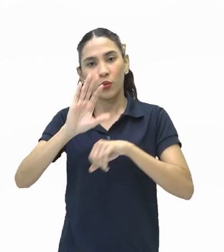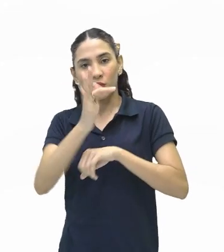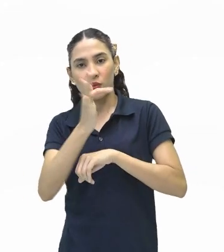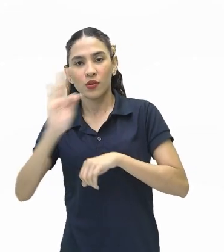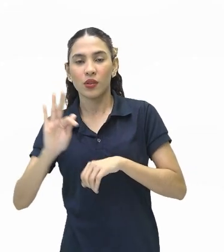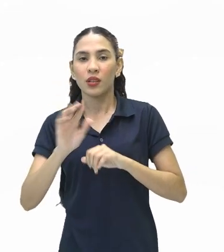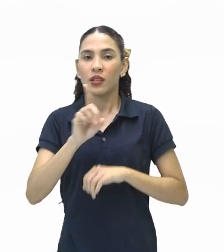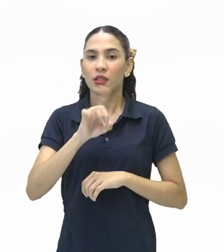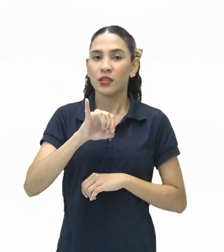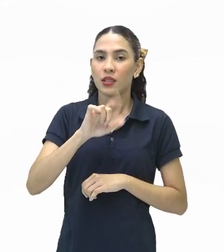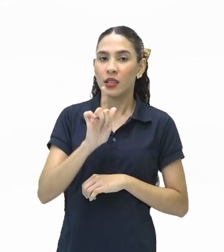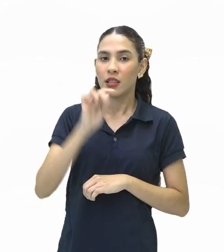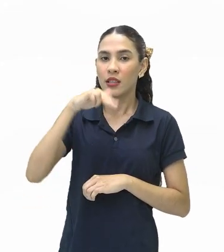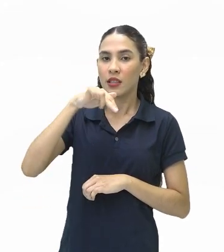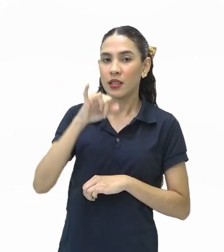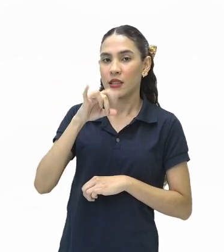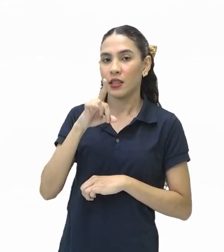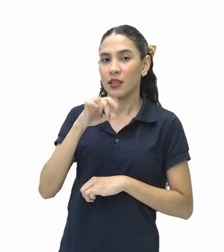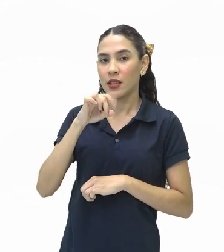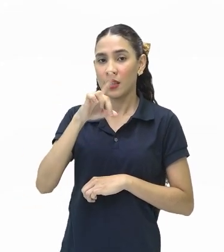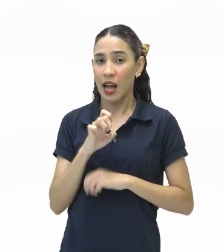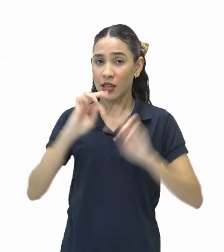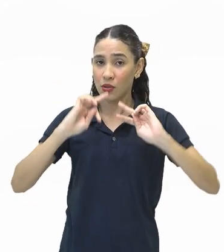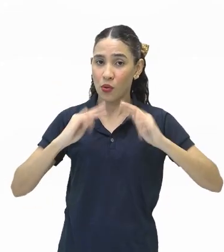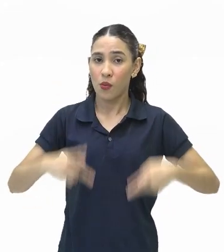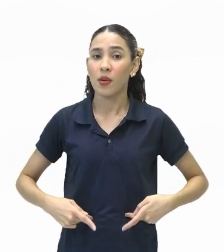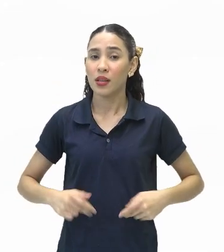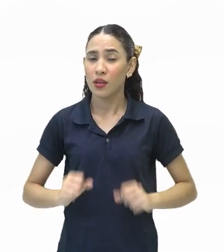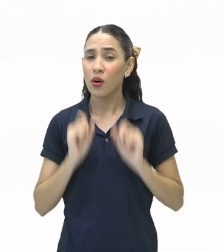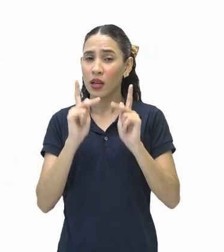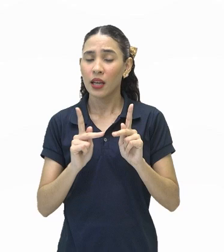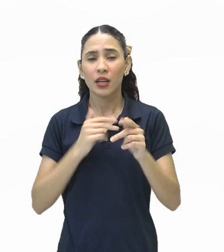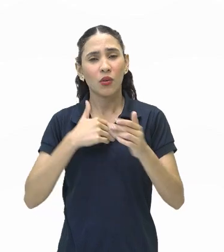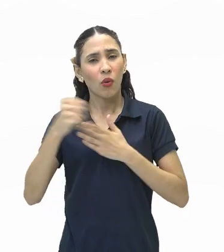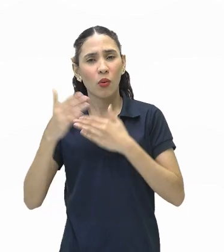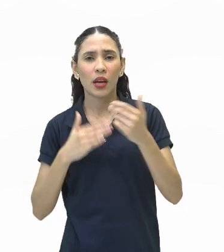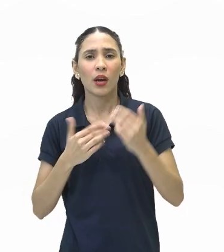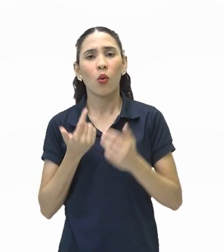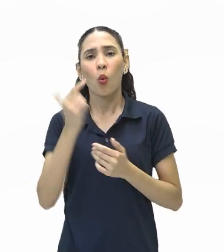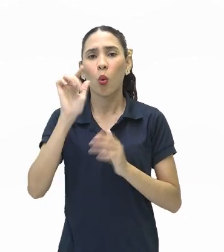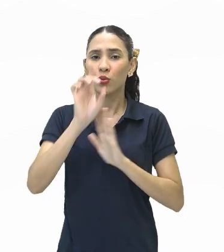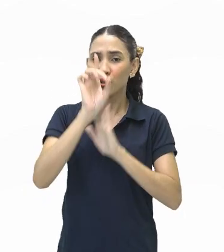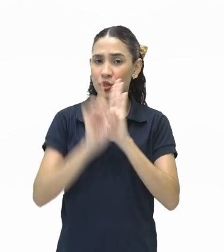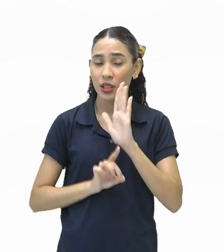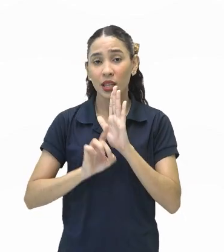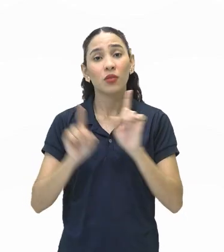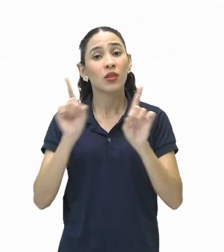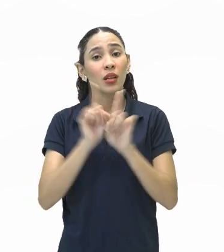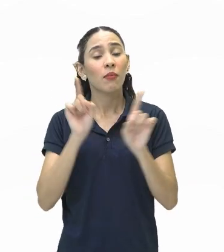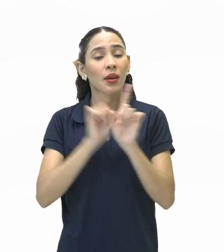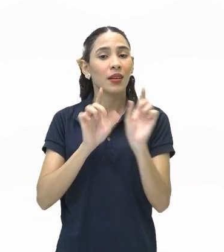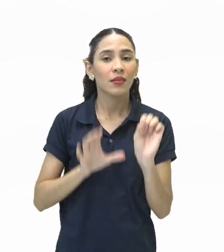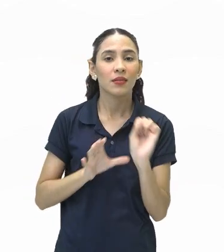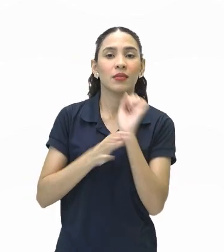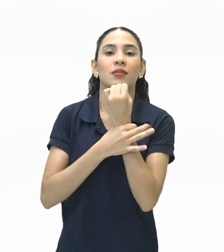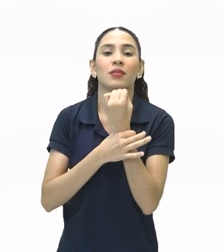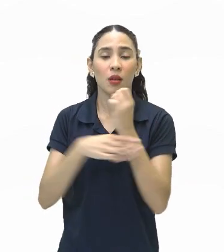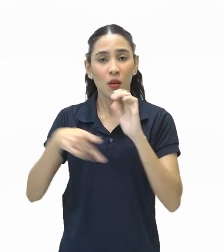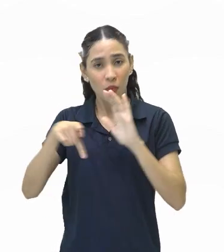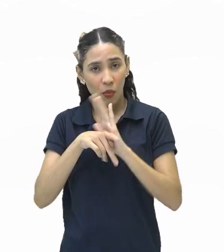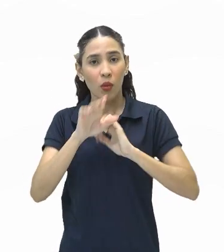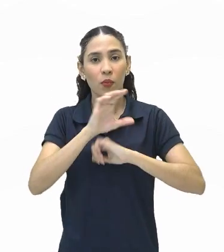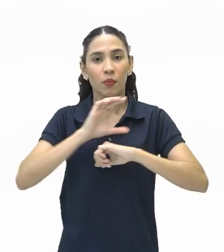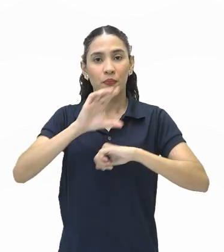da dignidade da pessoa humana, ou qualquer outro direito, né? E garantia resguardado pela